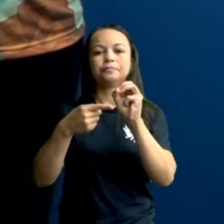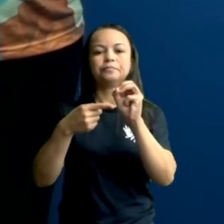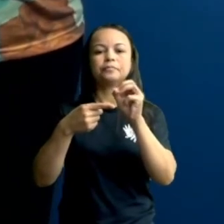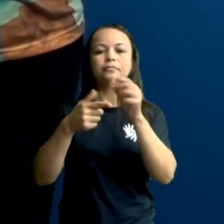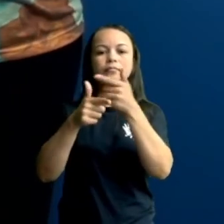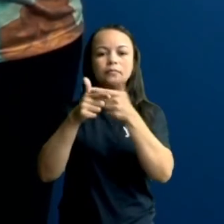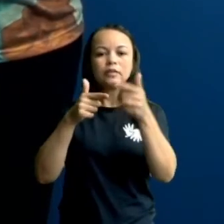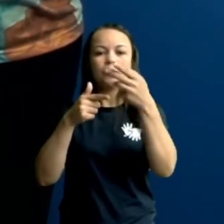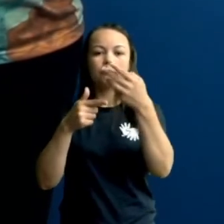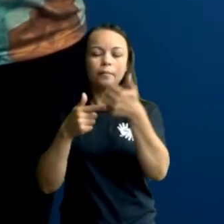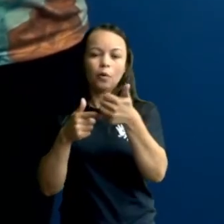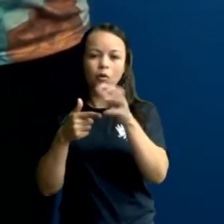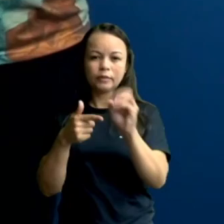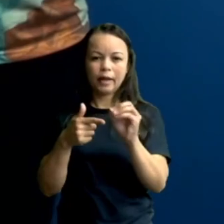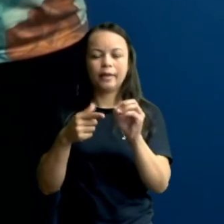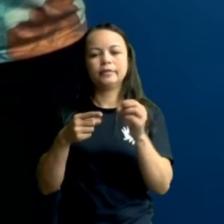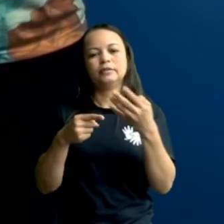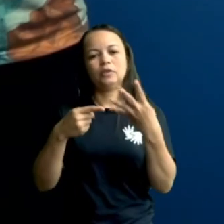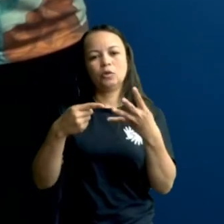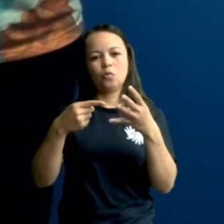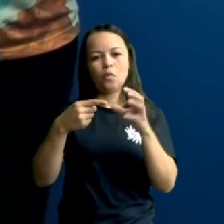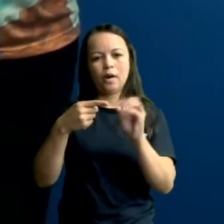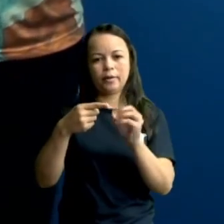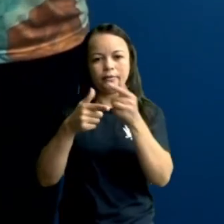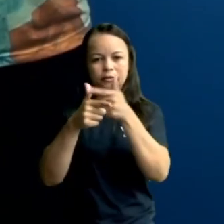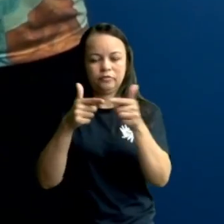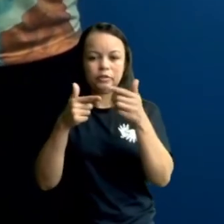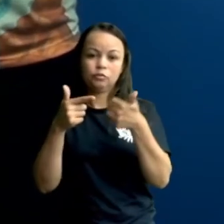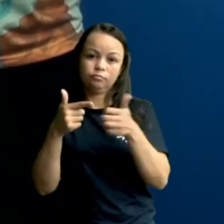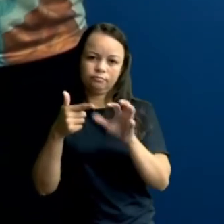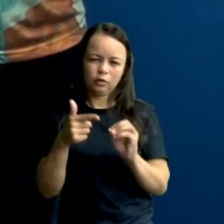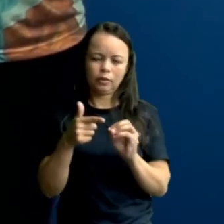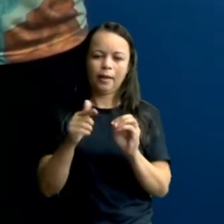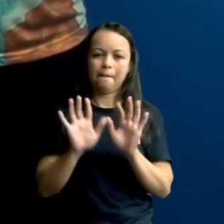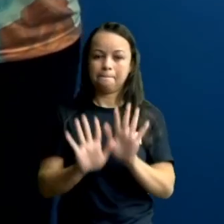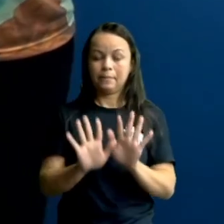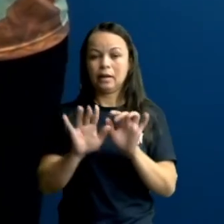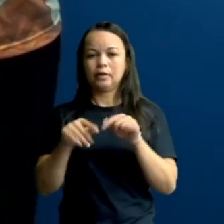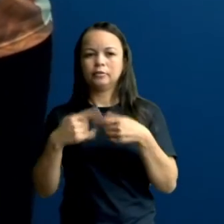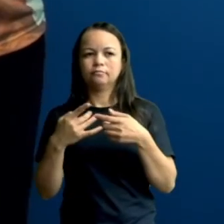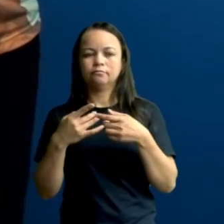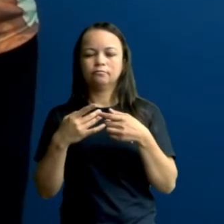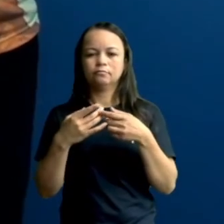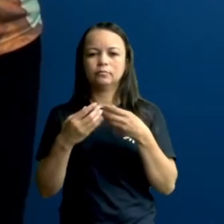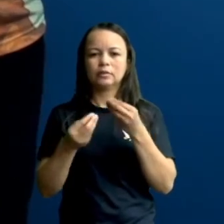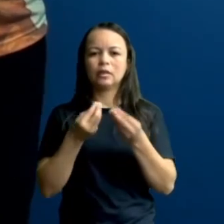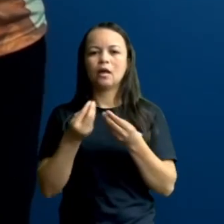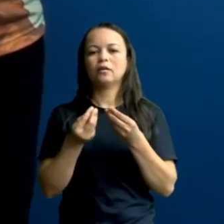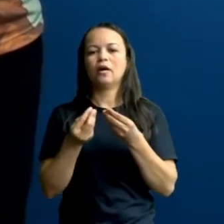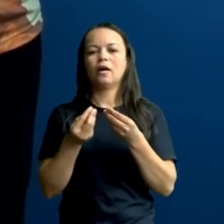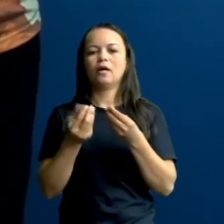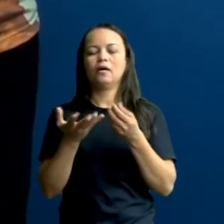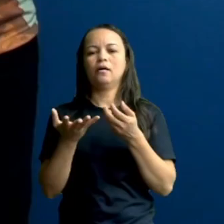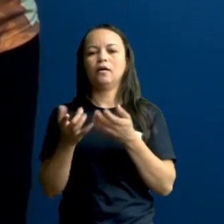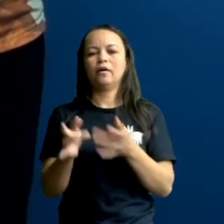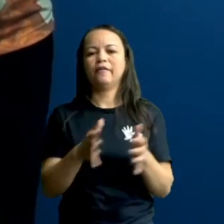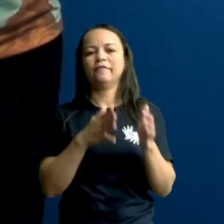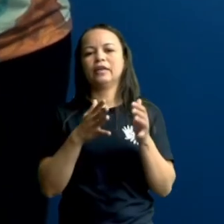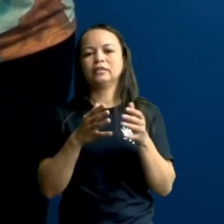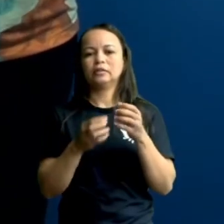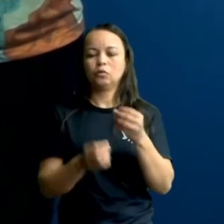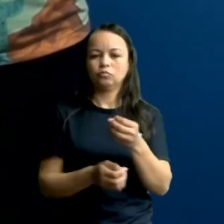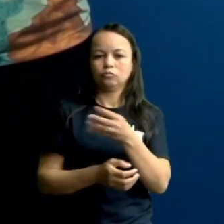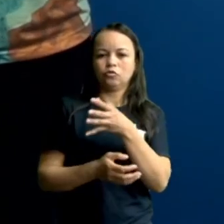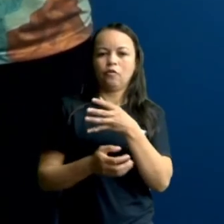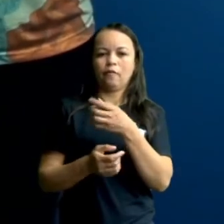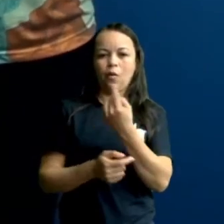por 10. Mas eu não tenho um número que faça com que o 3, em vez de ficar na fração nova 1 e